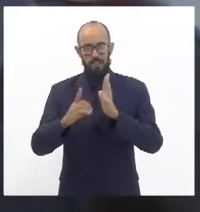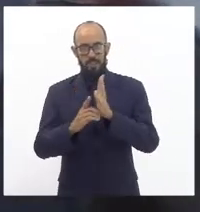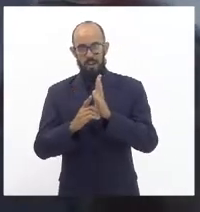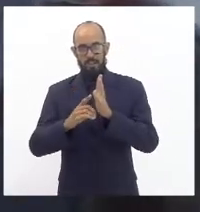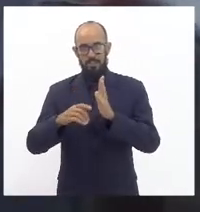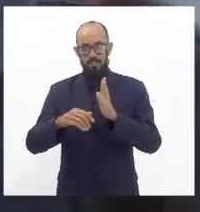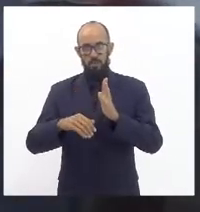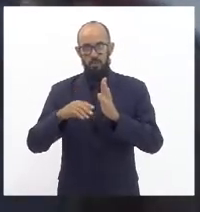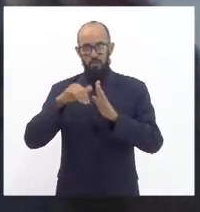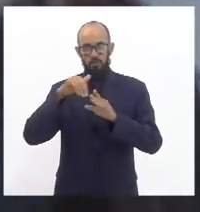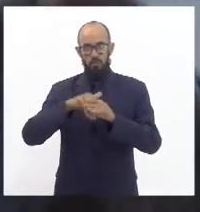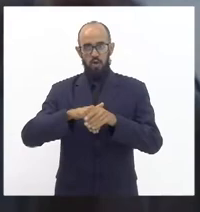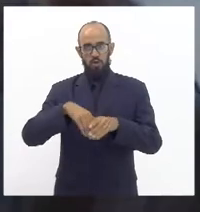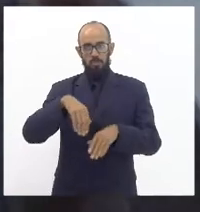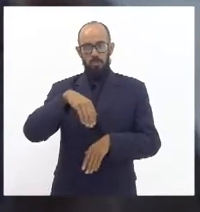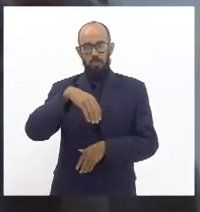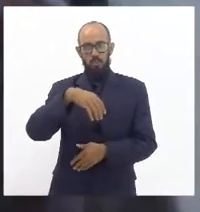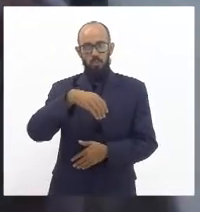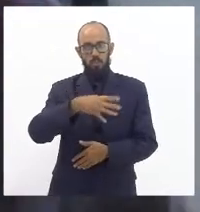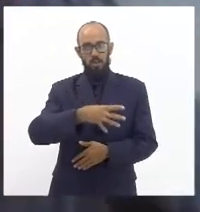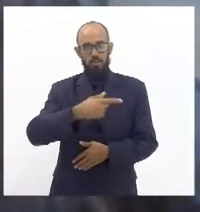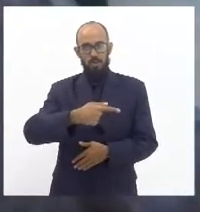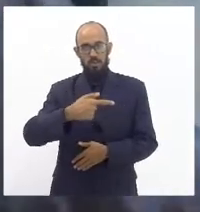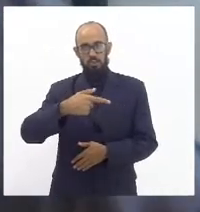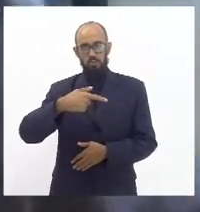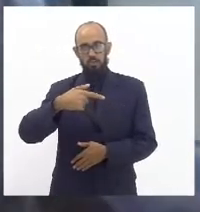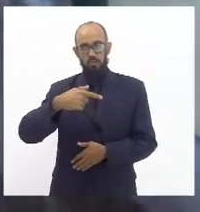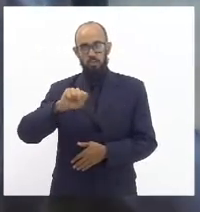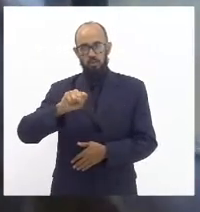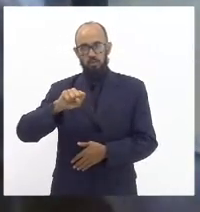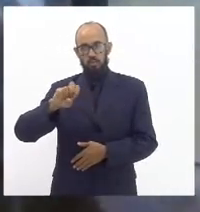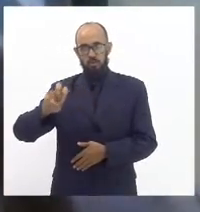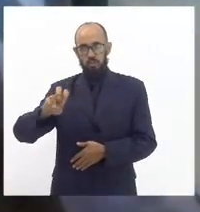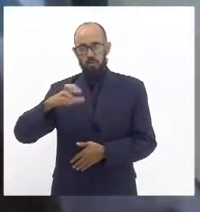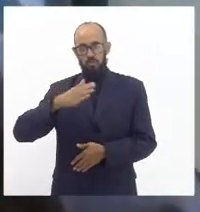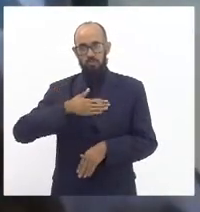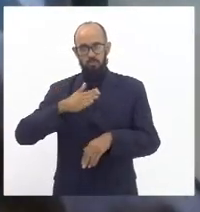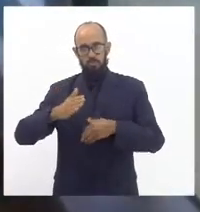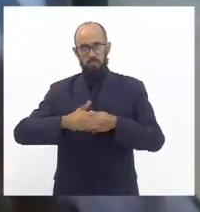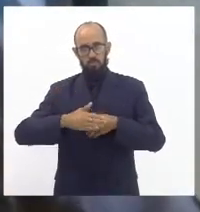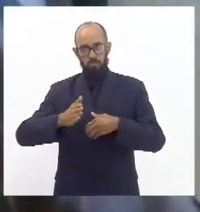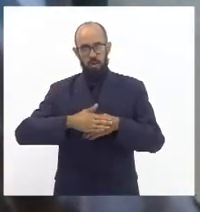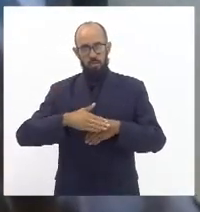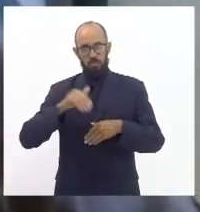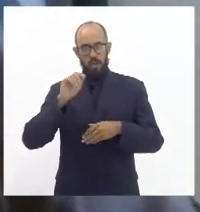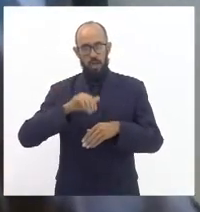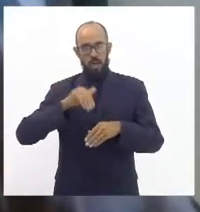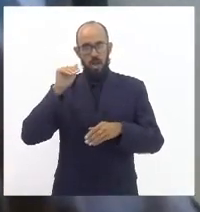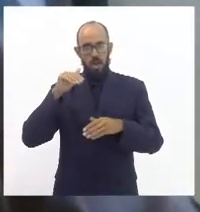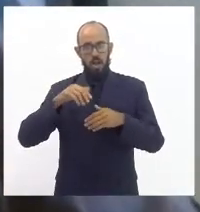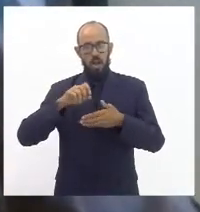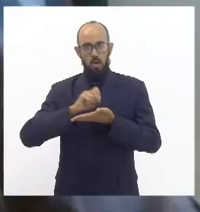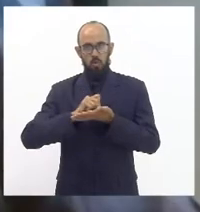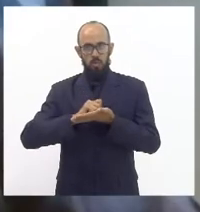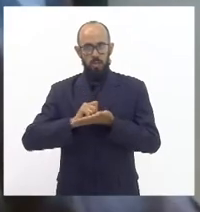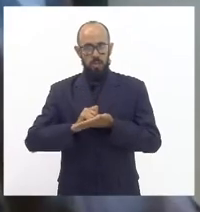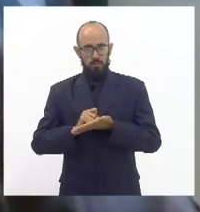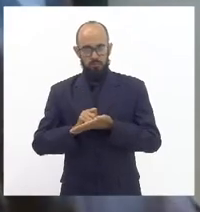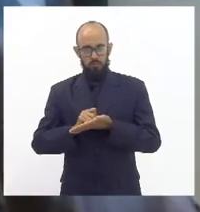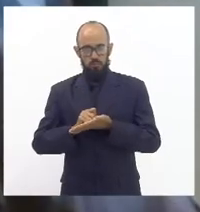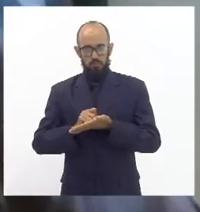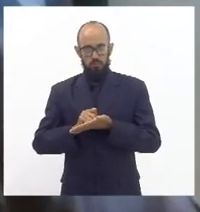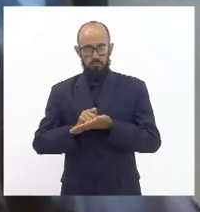planta 4785 de 2021 de minha autoria é a